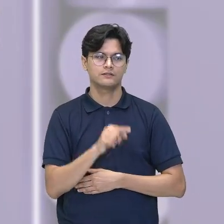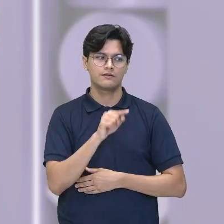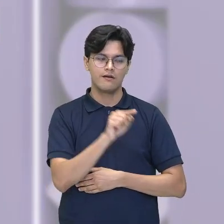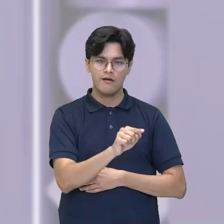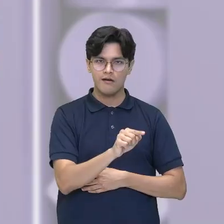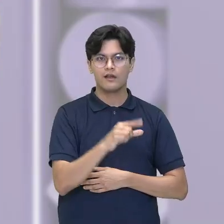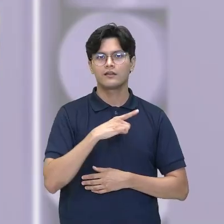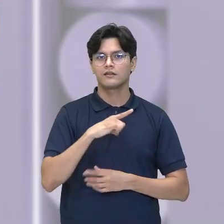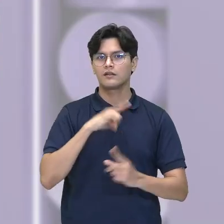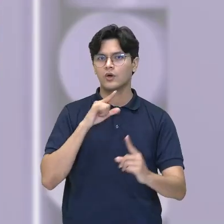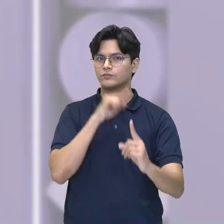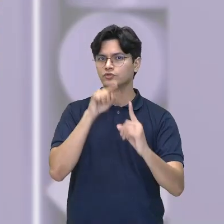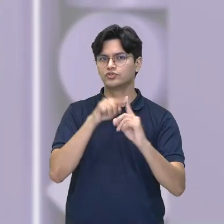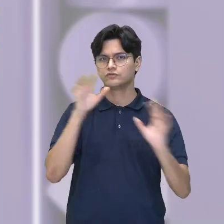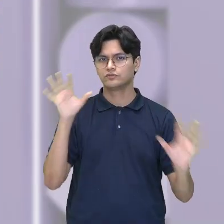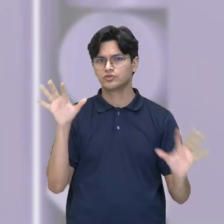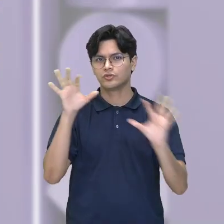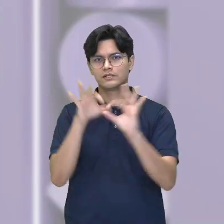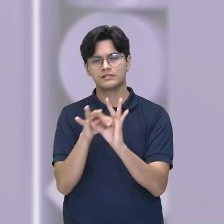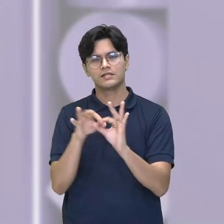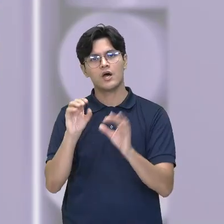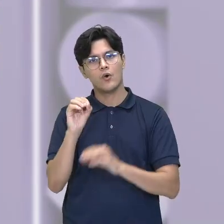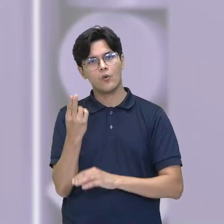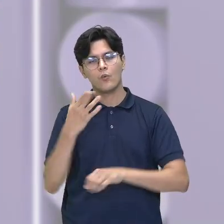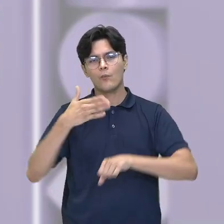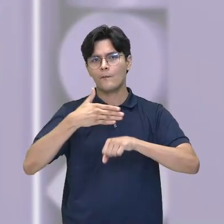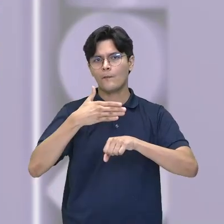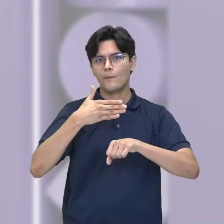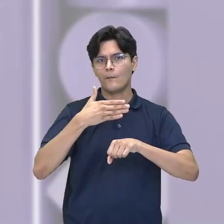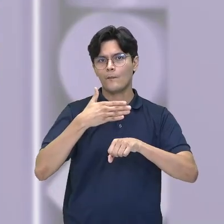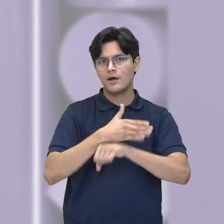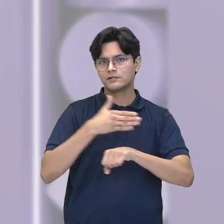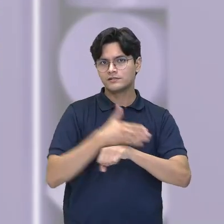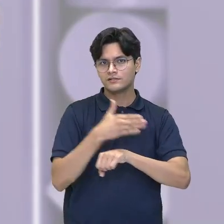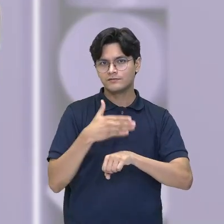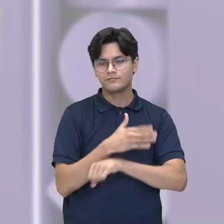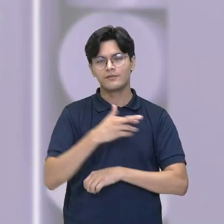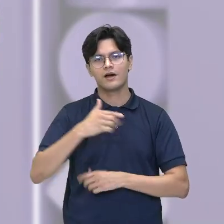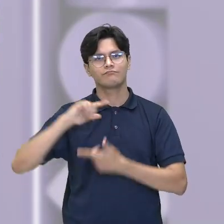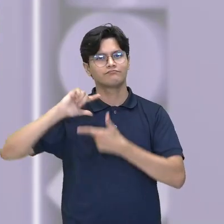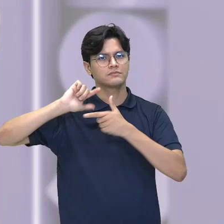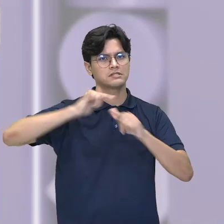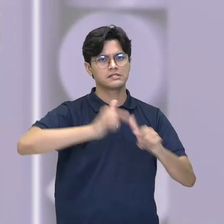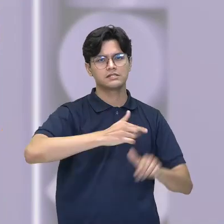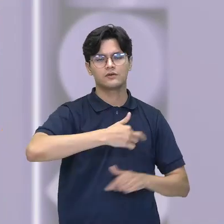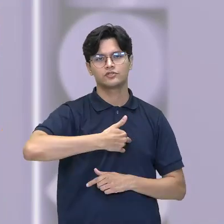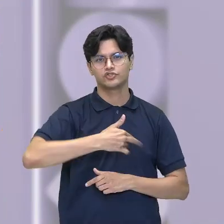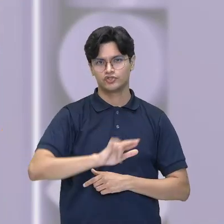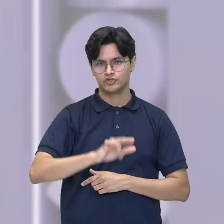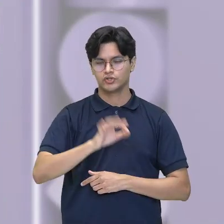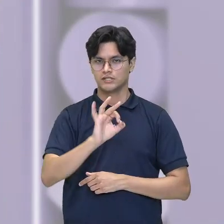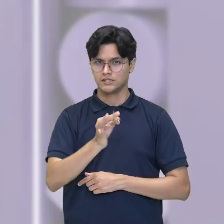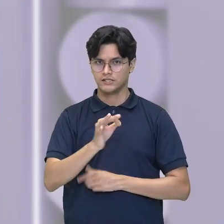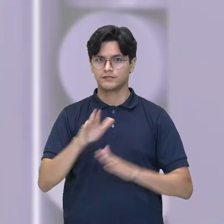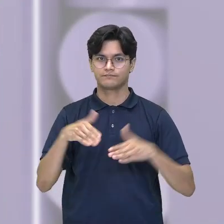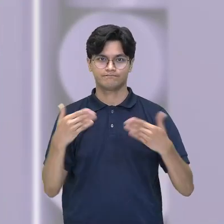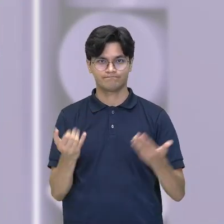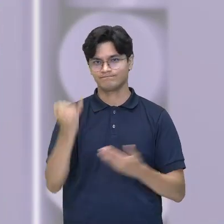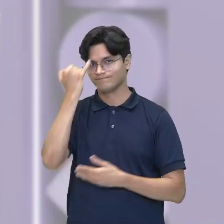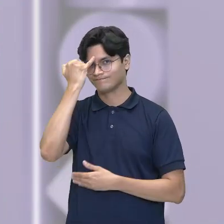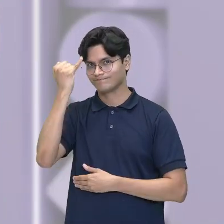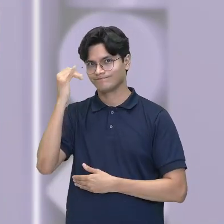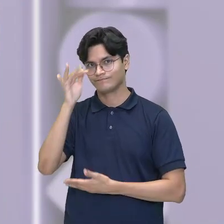conecta, que é parte de uma tradição religiosa. Tudo bem? Então, até aí? Então, essa ideia entre fé e religião é preponderante